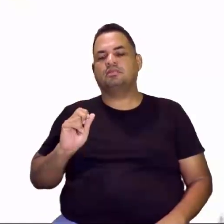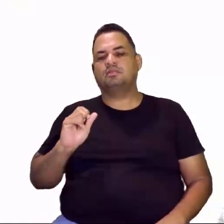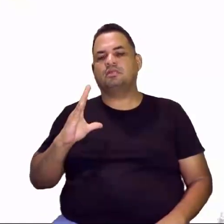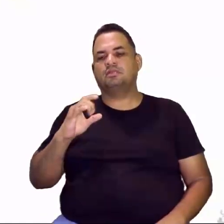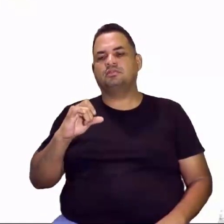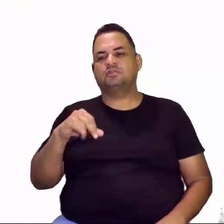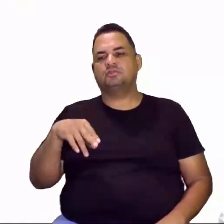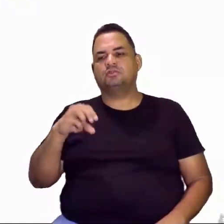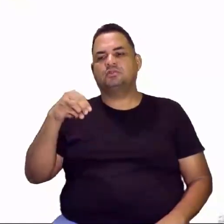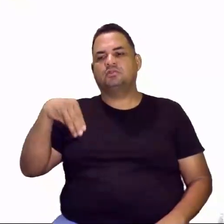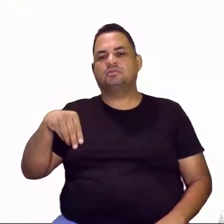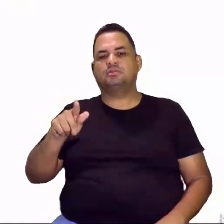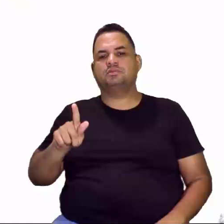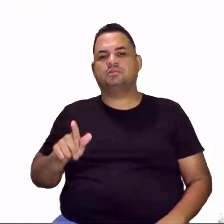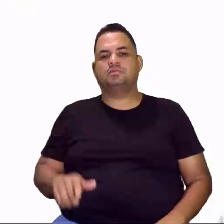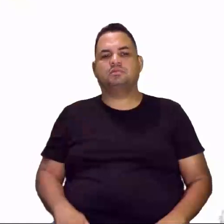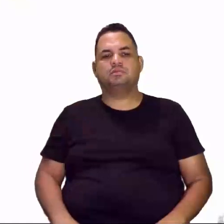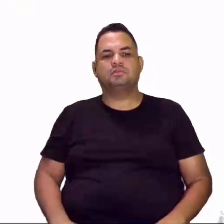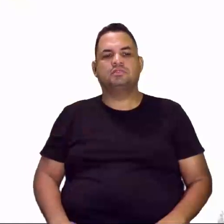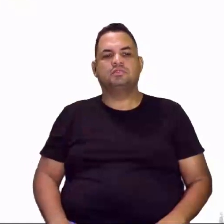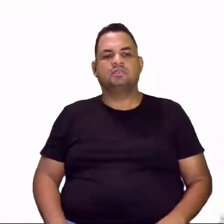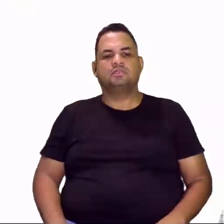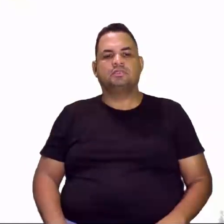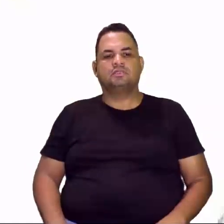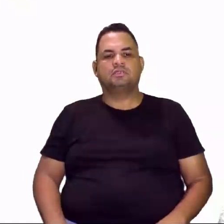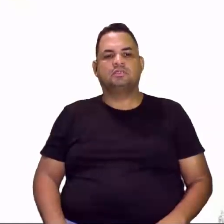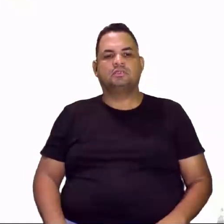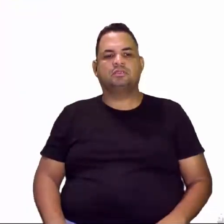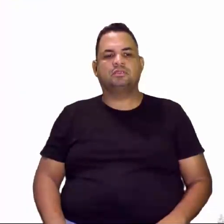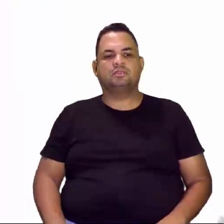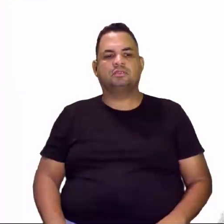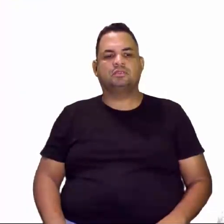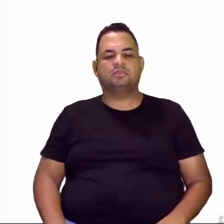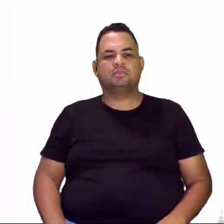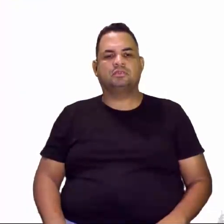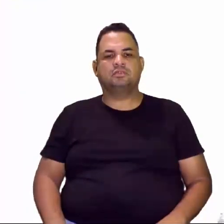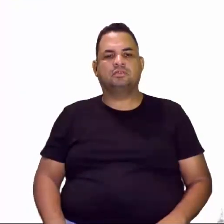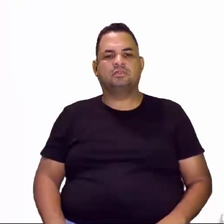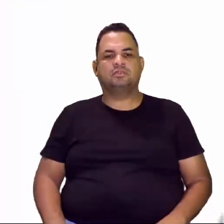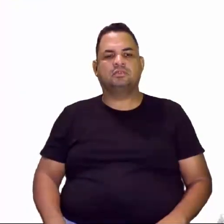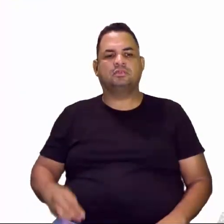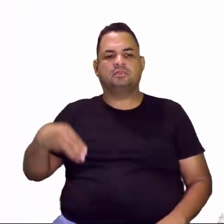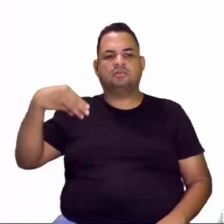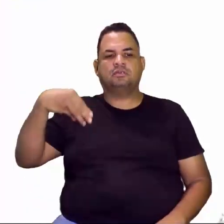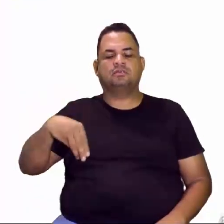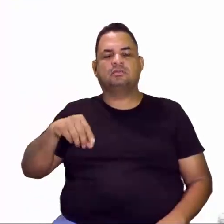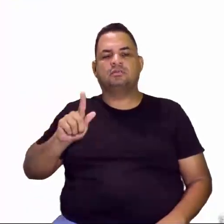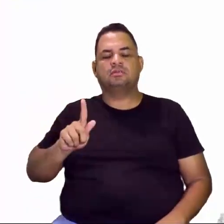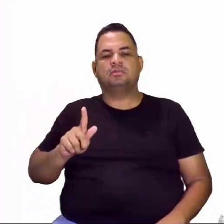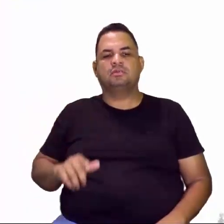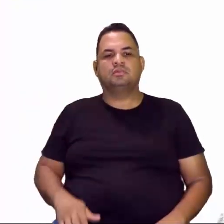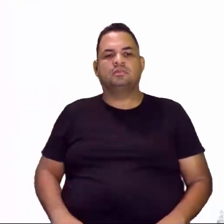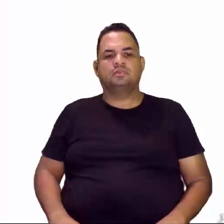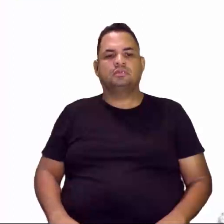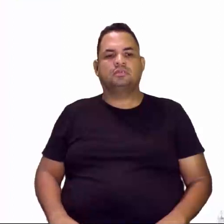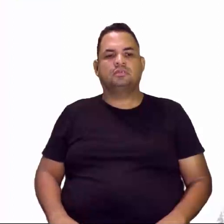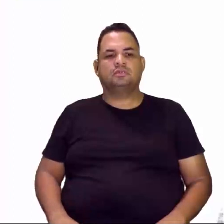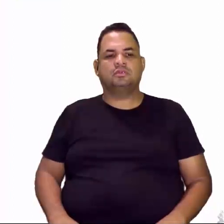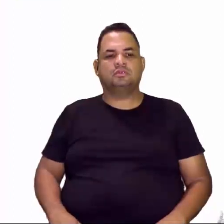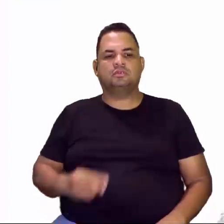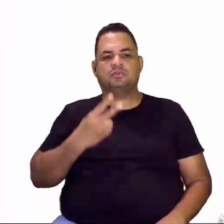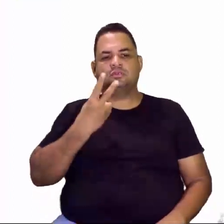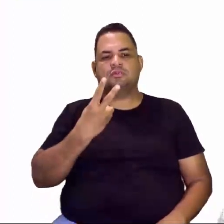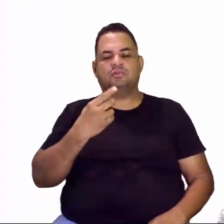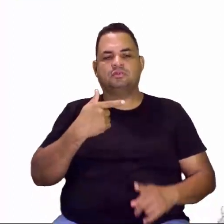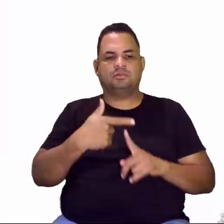o magnésio mesmo, galera? Mg. Metal alcalino terroso, então ele tem carga